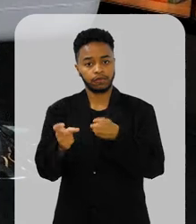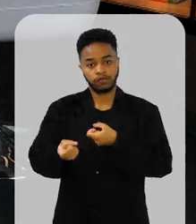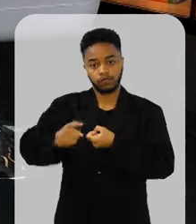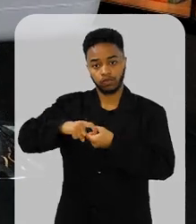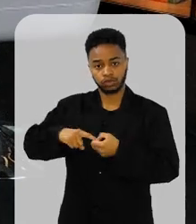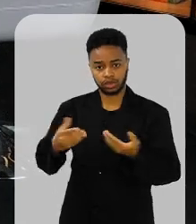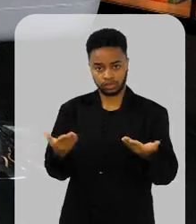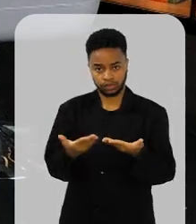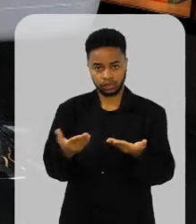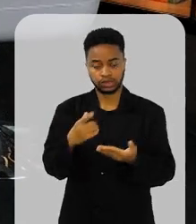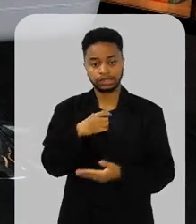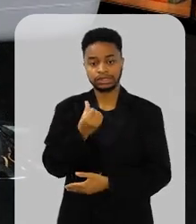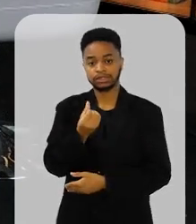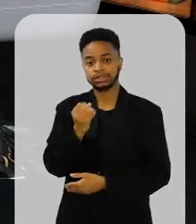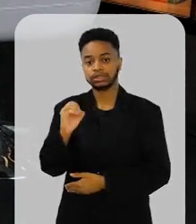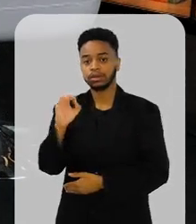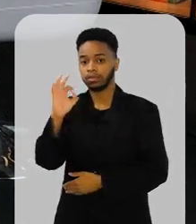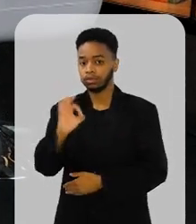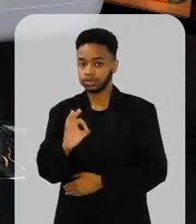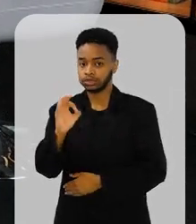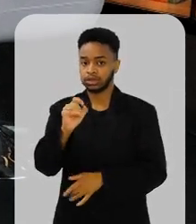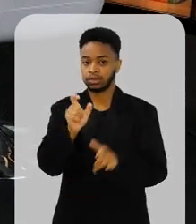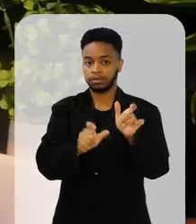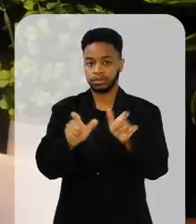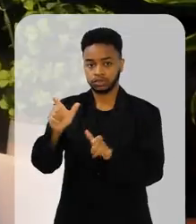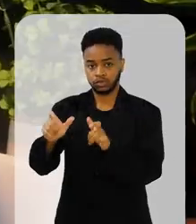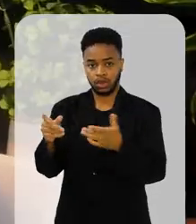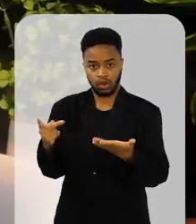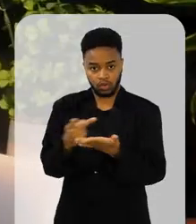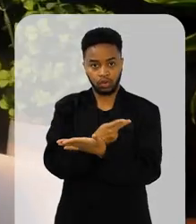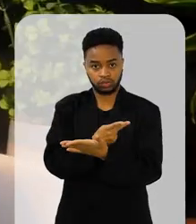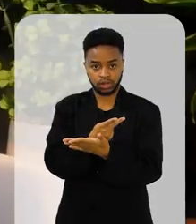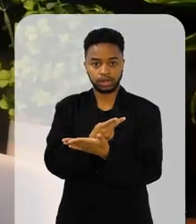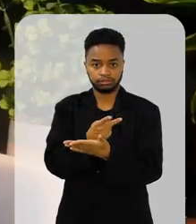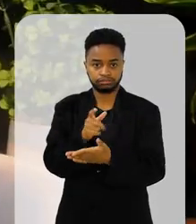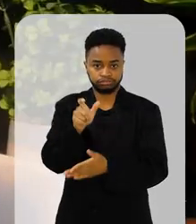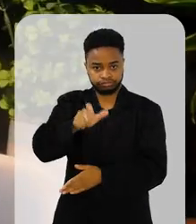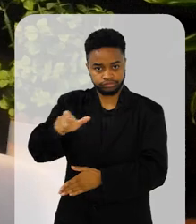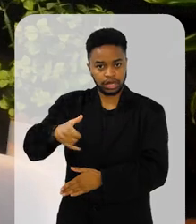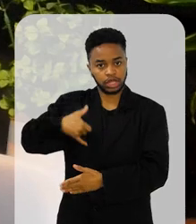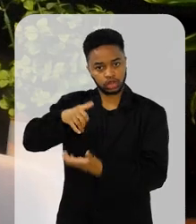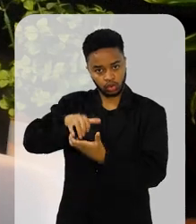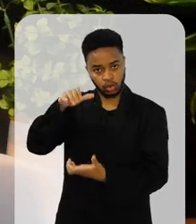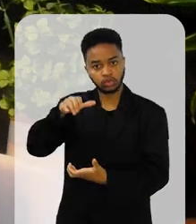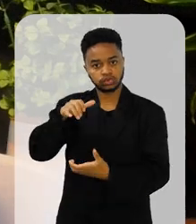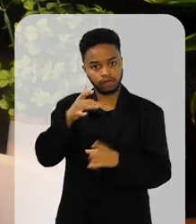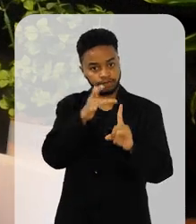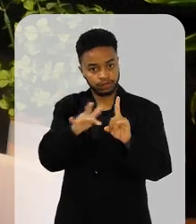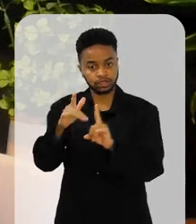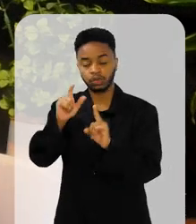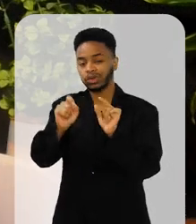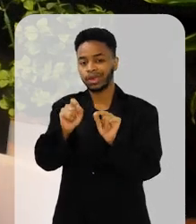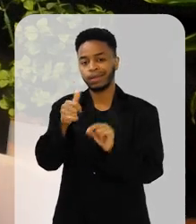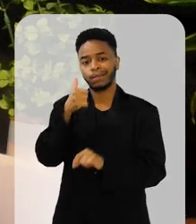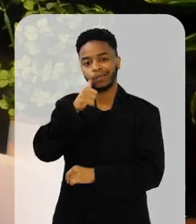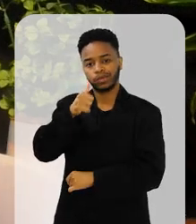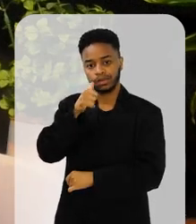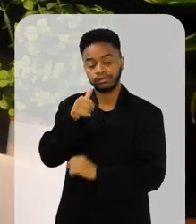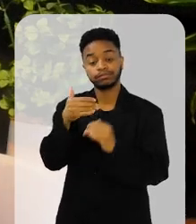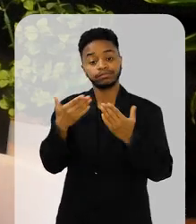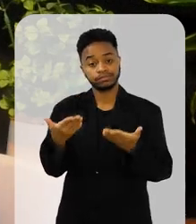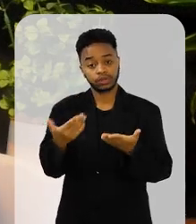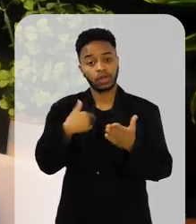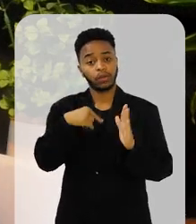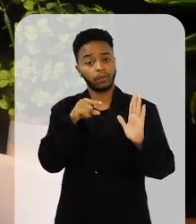no primeiro bloco, 60% das pessoas vítimas, né, dos idosos vítimas, são mulheres. Na